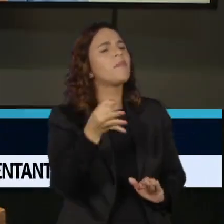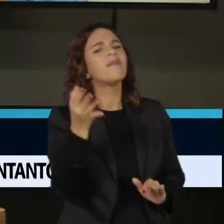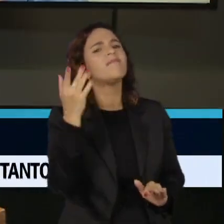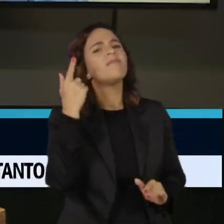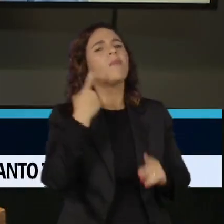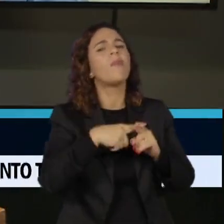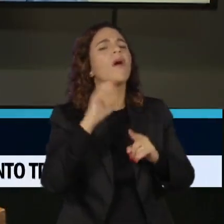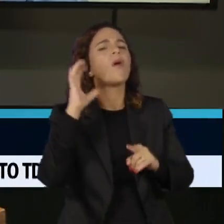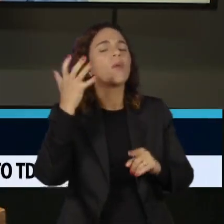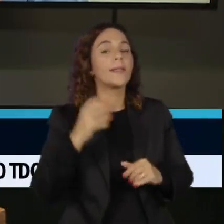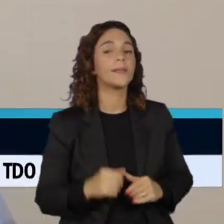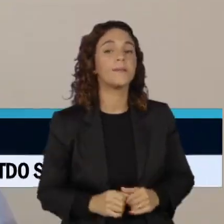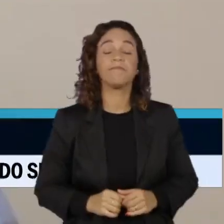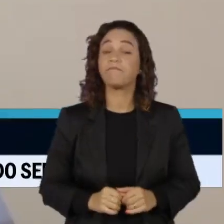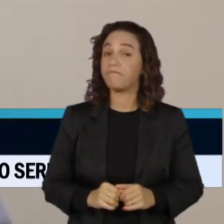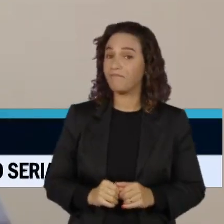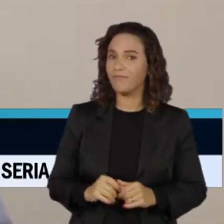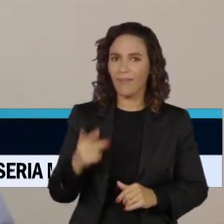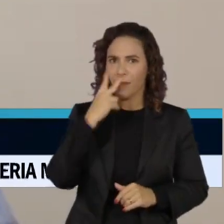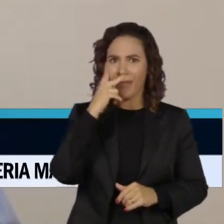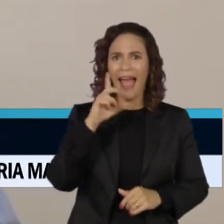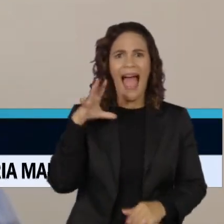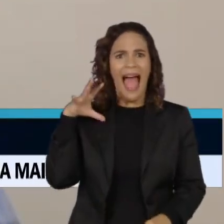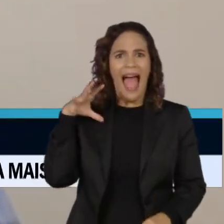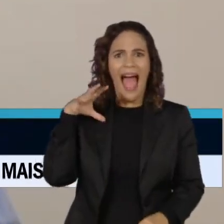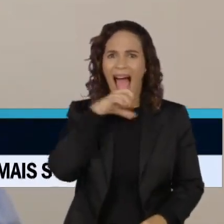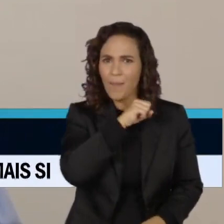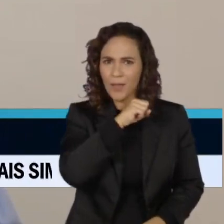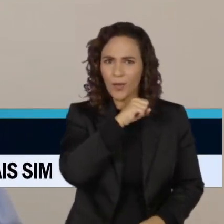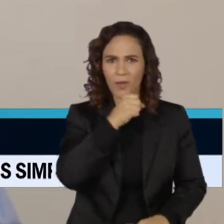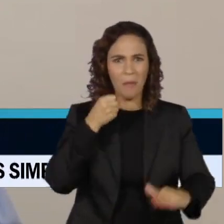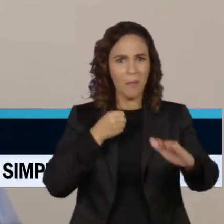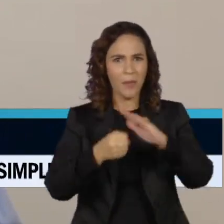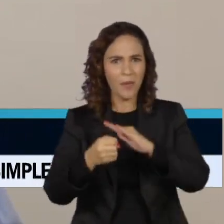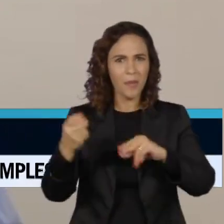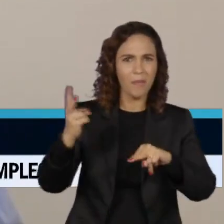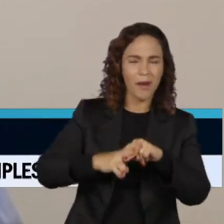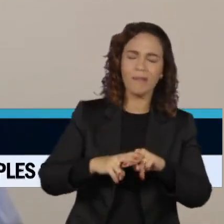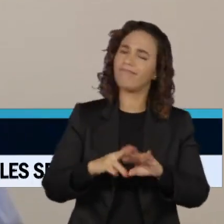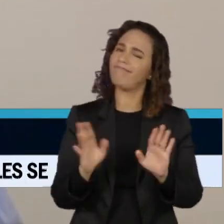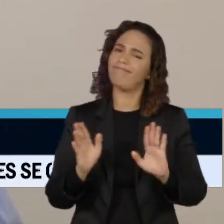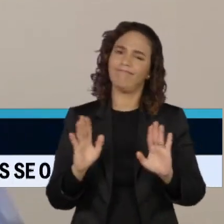acontece? A gente não vai fazer isso do dia para a noite, porque